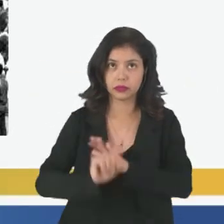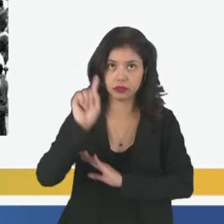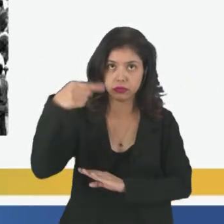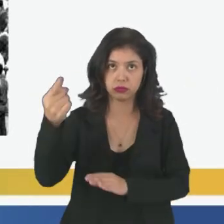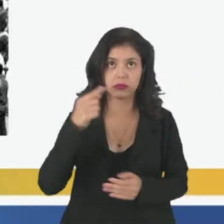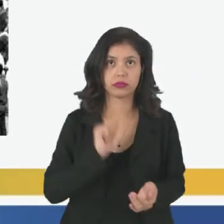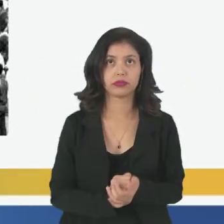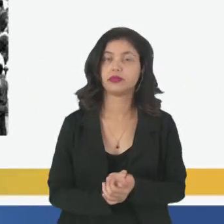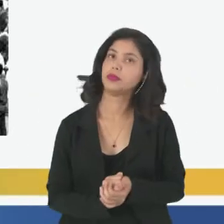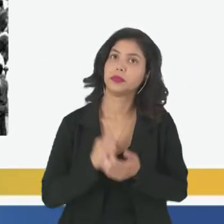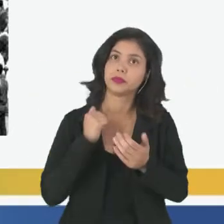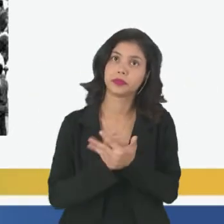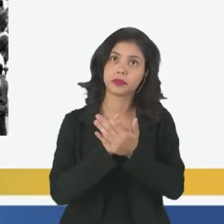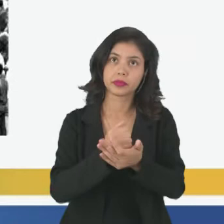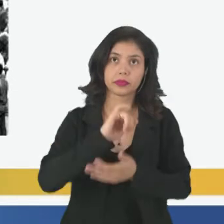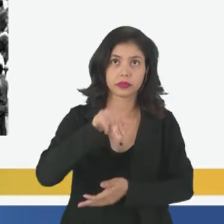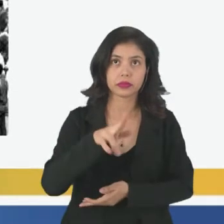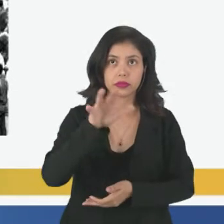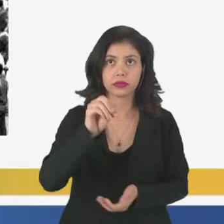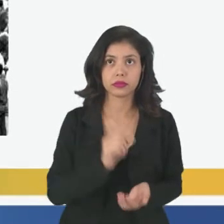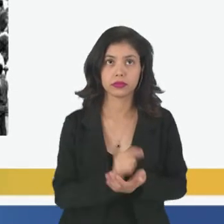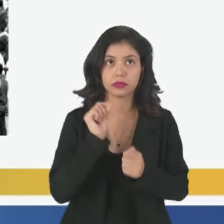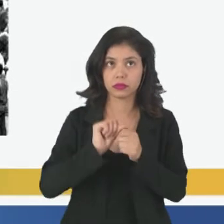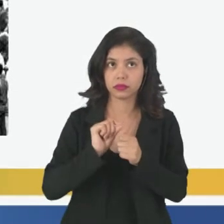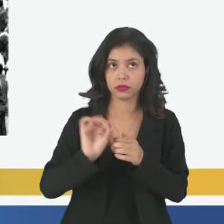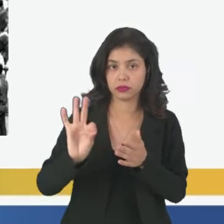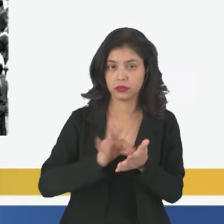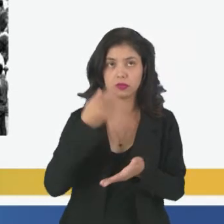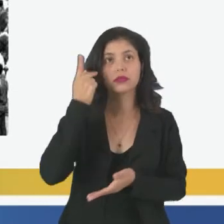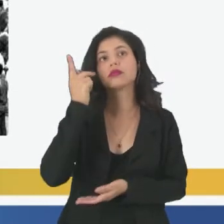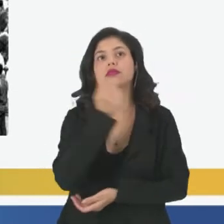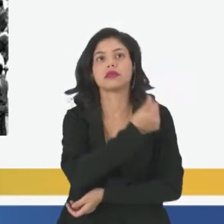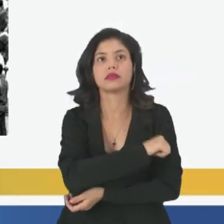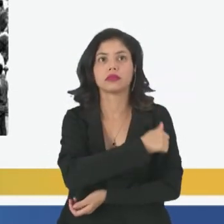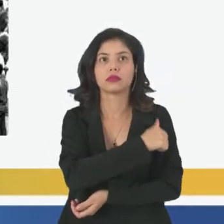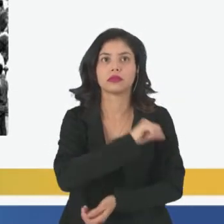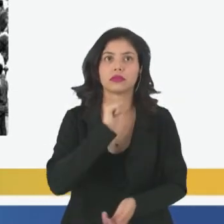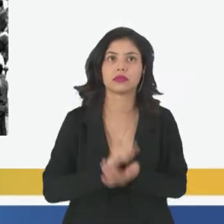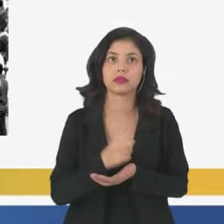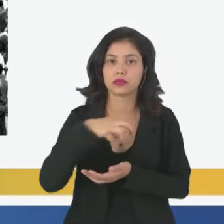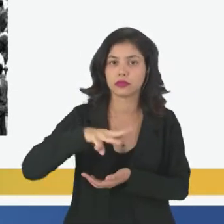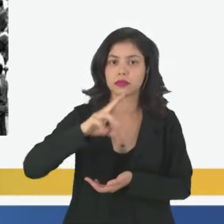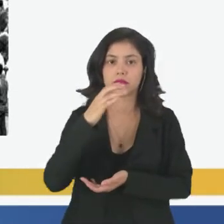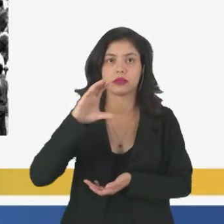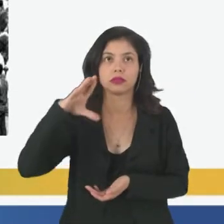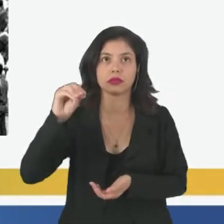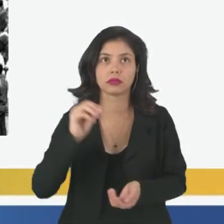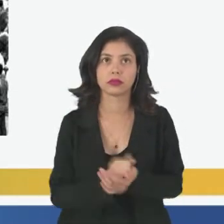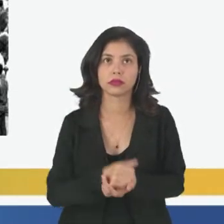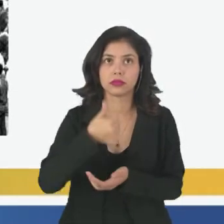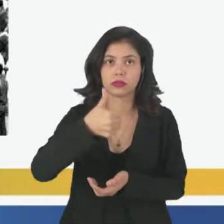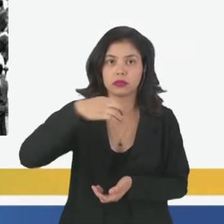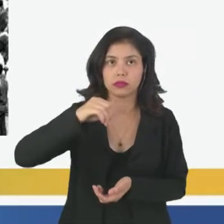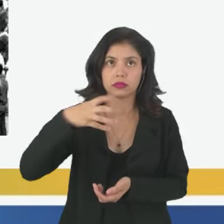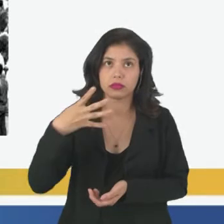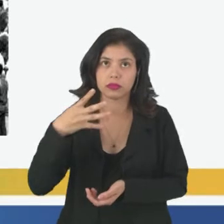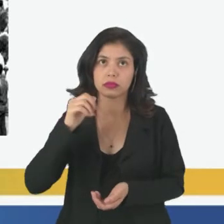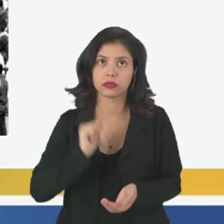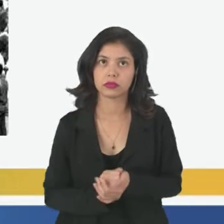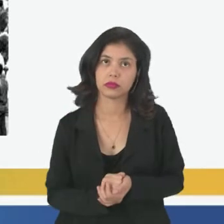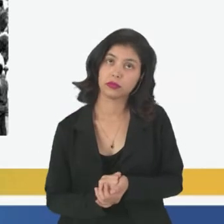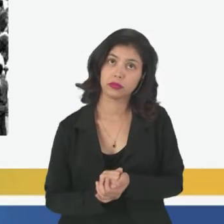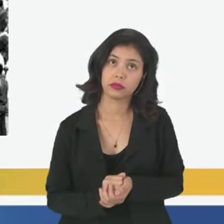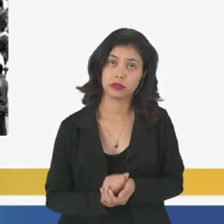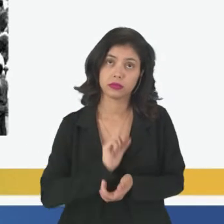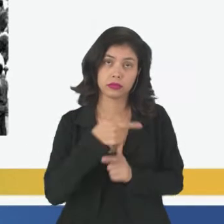depois do comício a favor das reformas que Jango realizou no Rio de Janeiro em março de 1964.